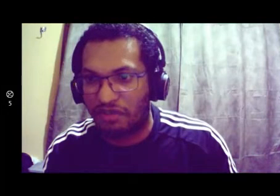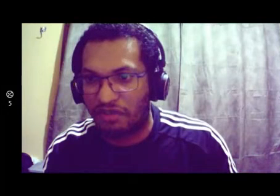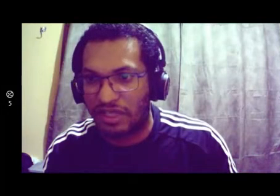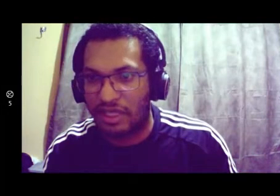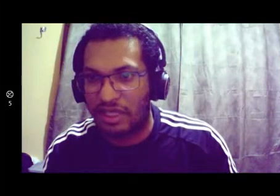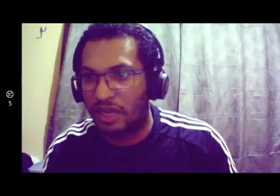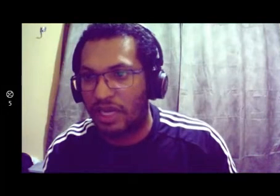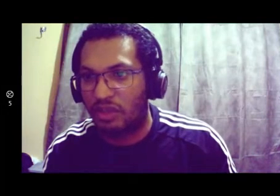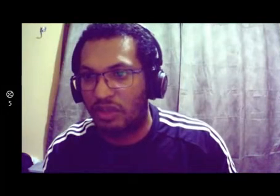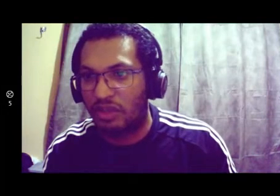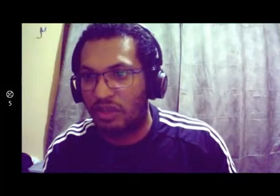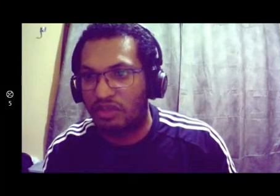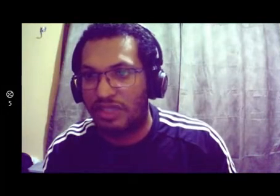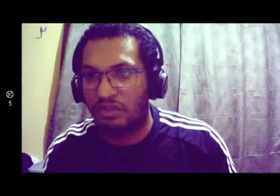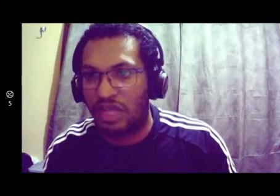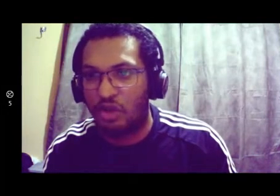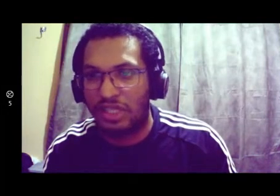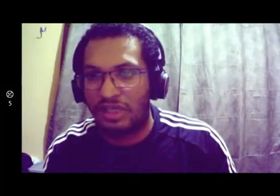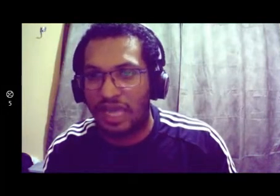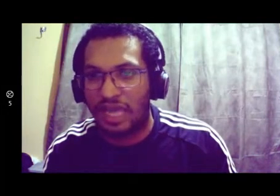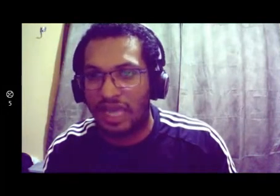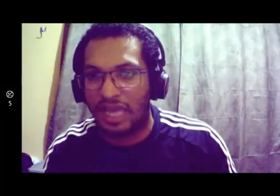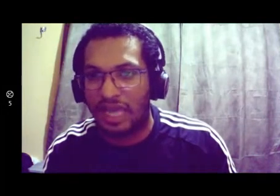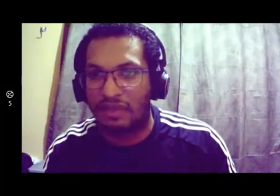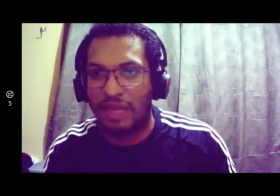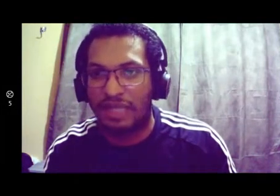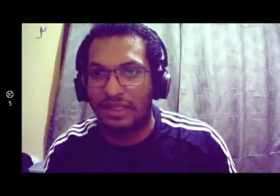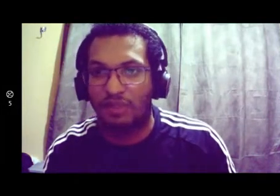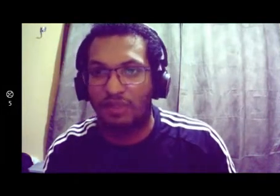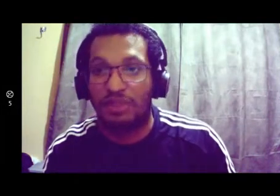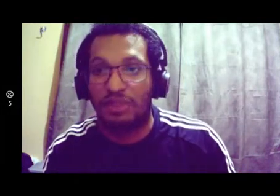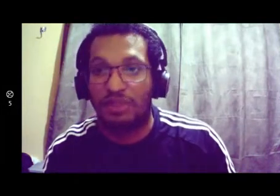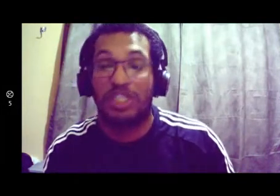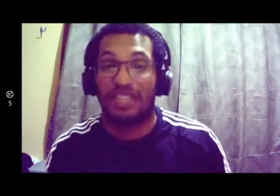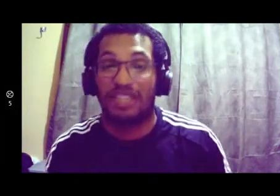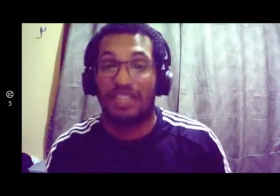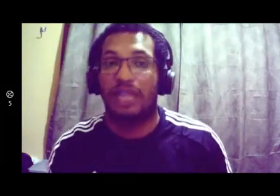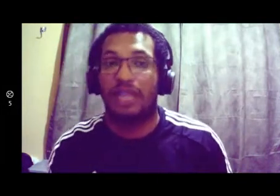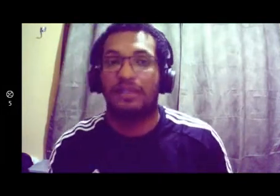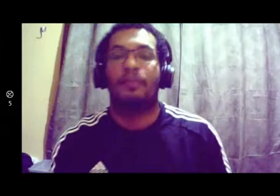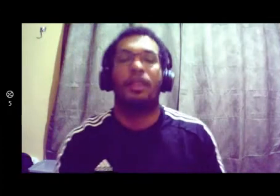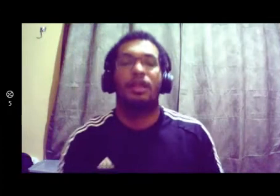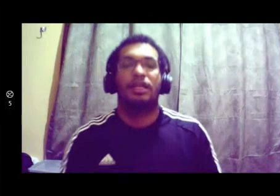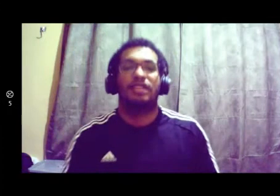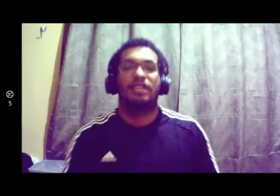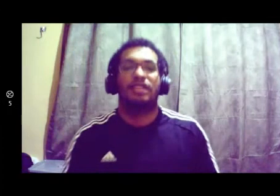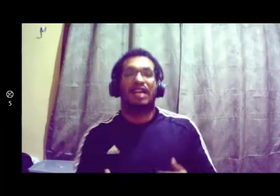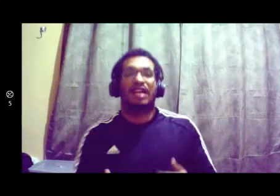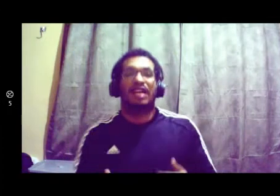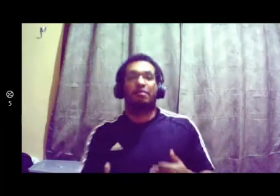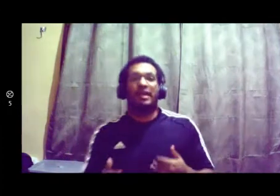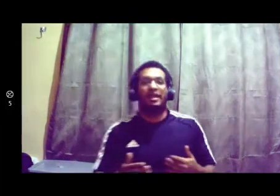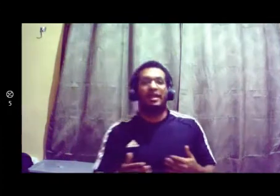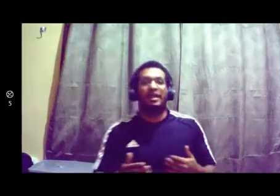formas de fazer. Não, 2 formas não. Tem 2 sinais aqui muito parecidos. Principalmente, na verdade, são 3, né? Se a gente